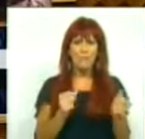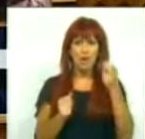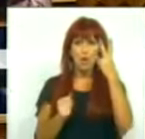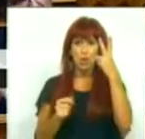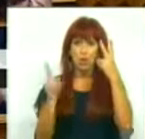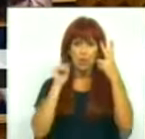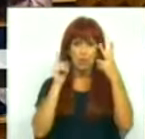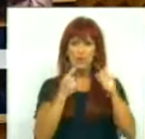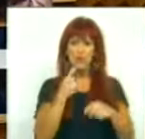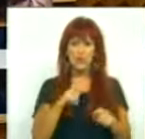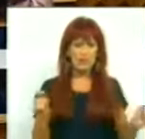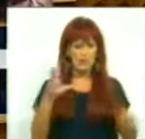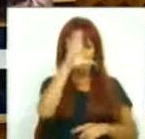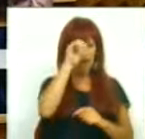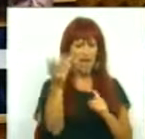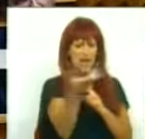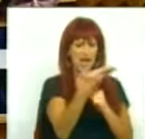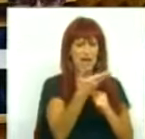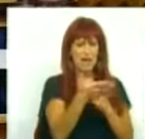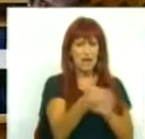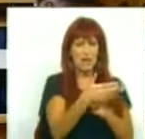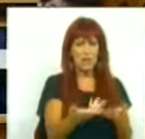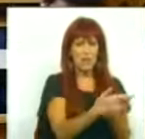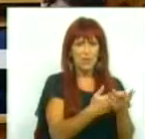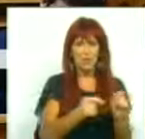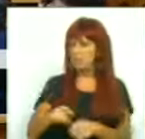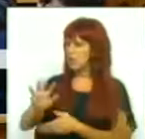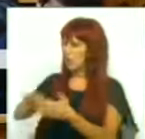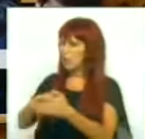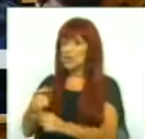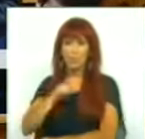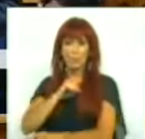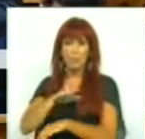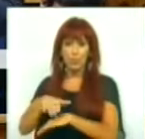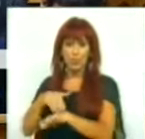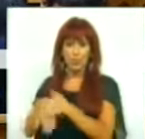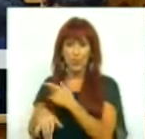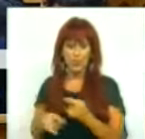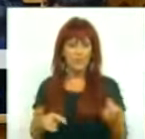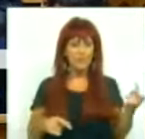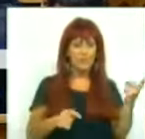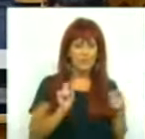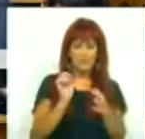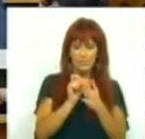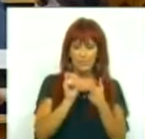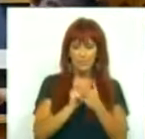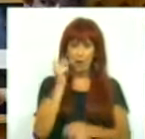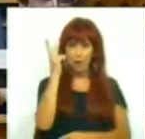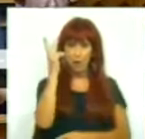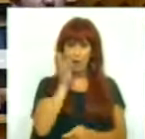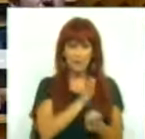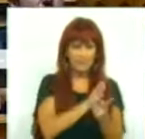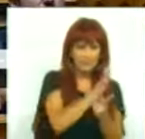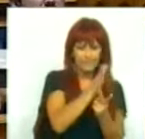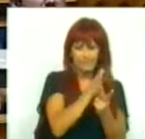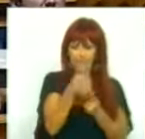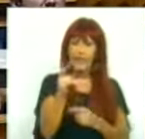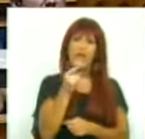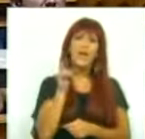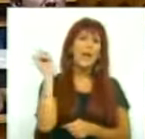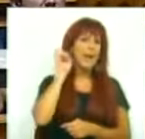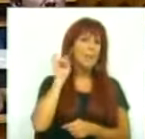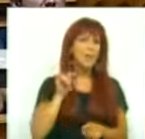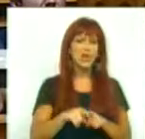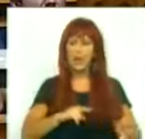matérias muito importantes, a diplomacia económica e o plano de privatizações. São dois aspectos, dois vetores